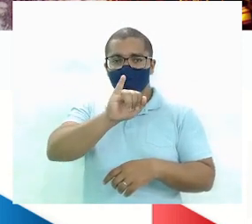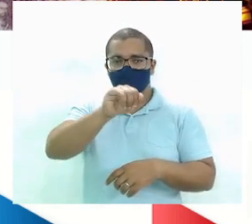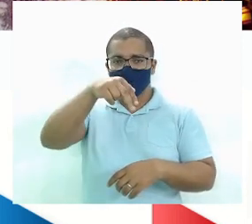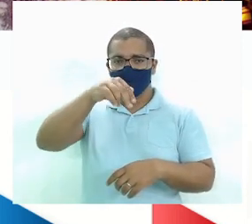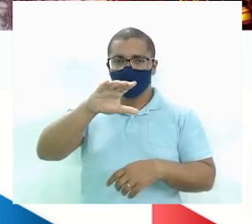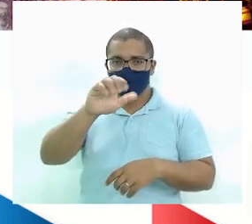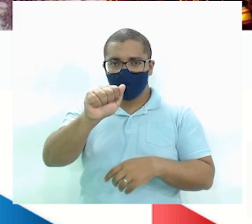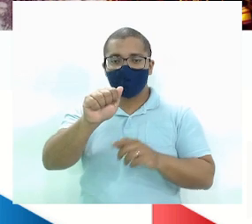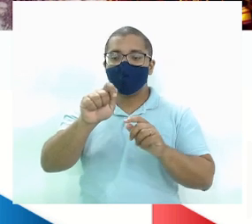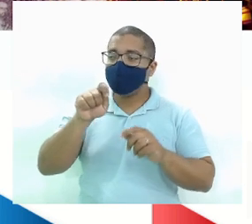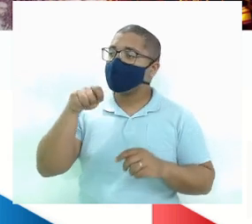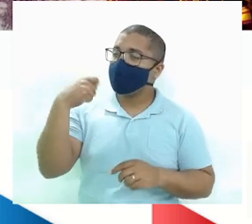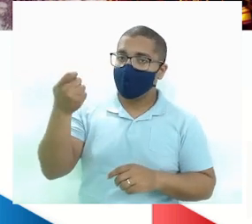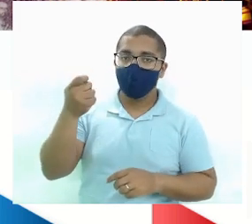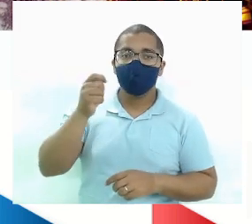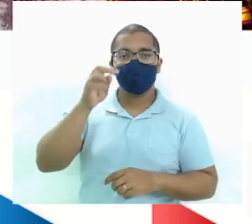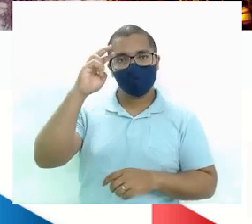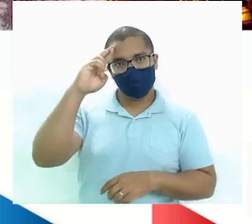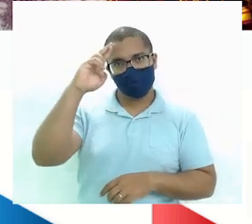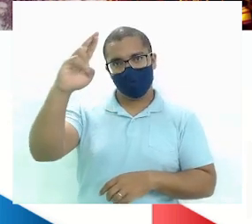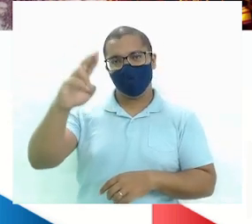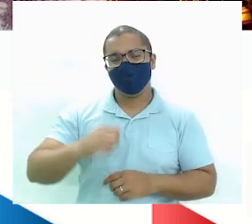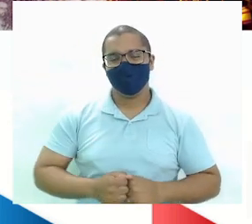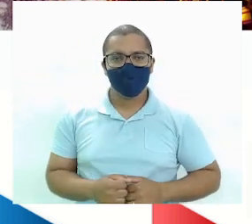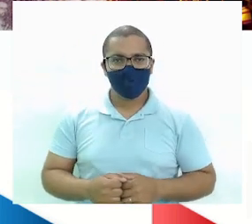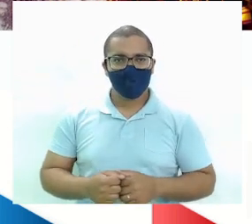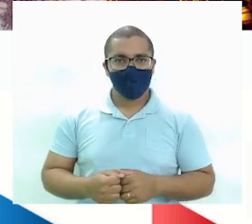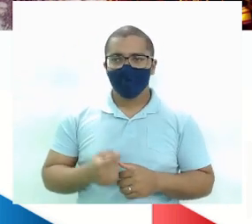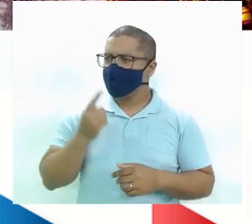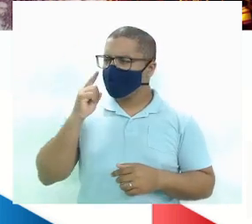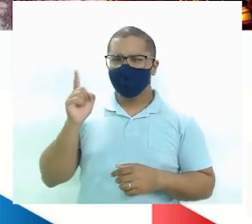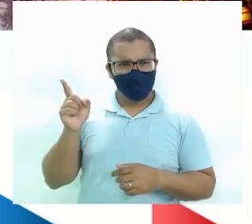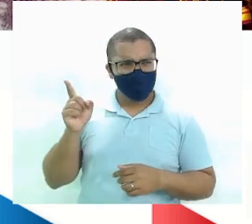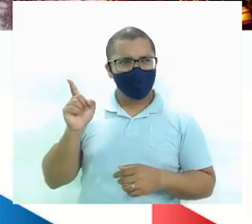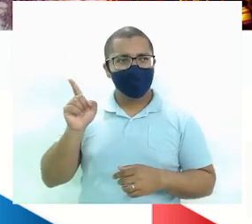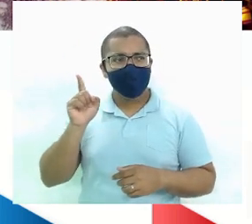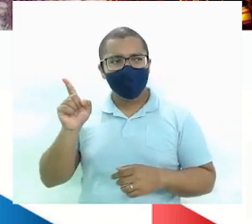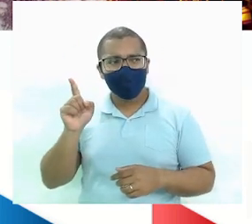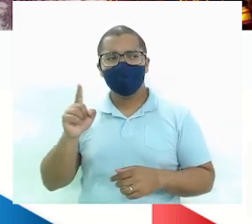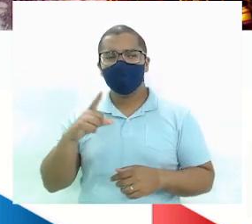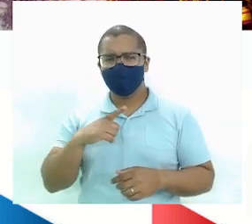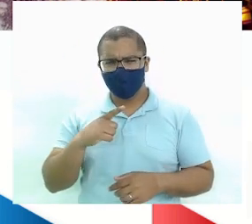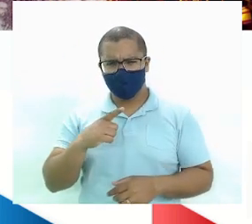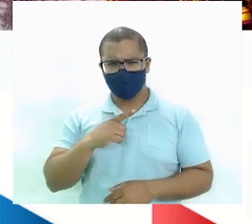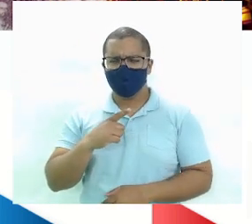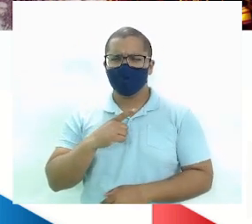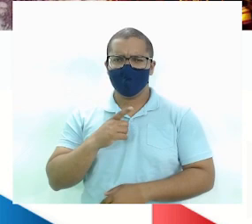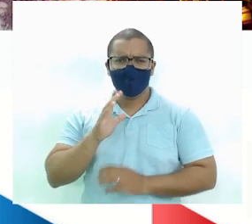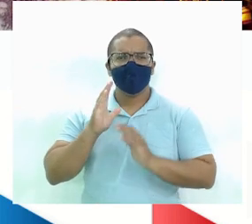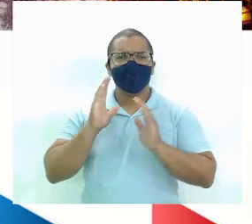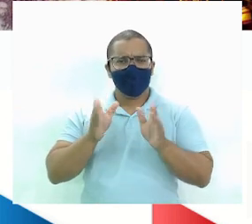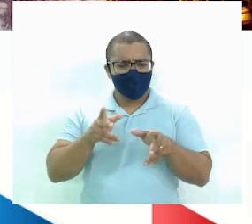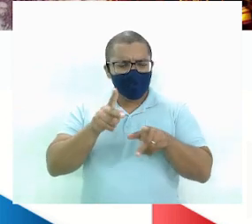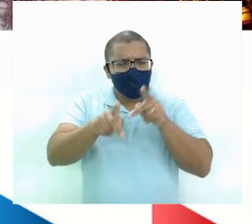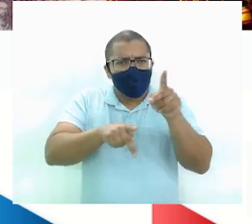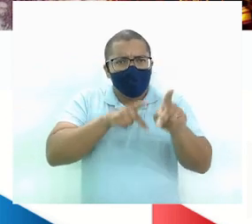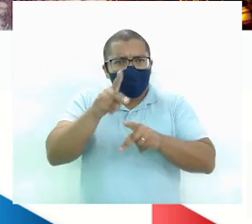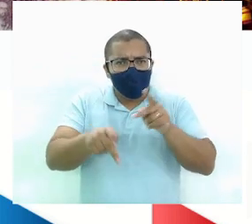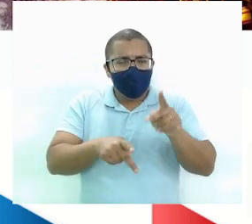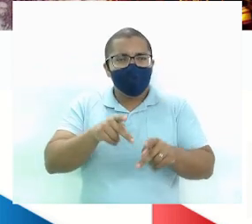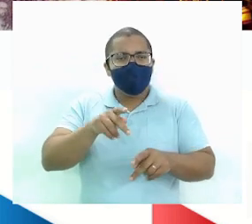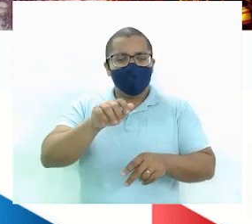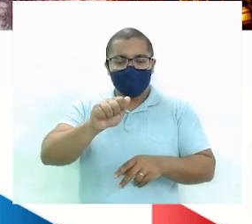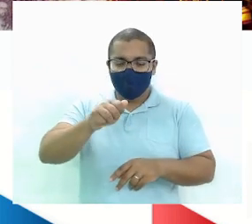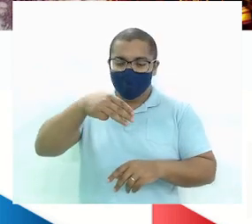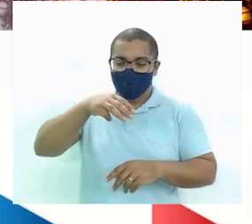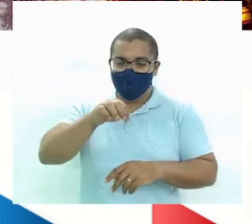justamente. Veja que nós tínhamos, né, esses povos ameríndios,